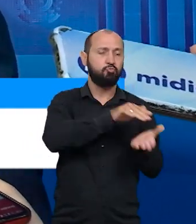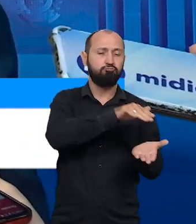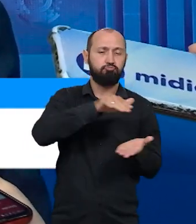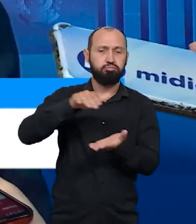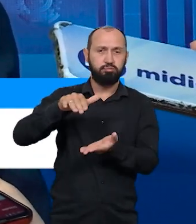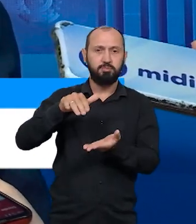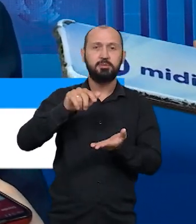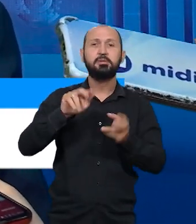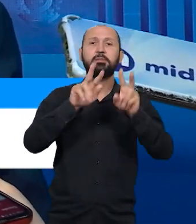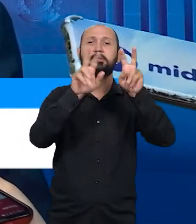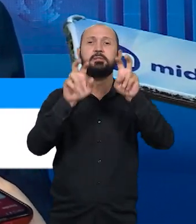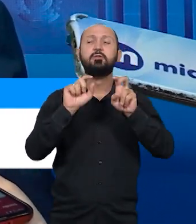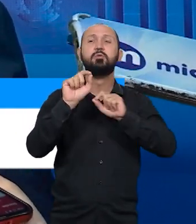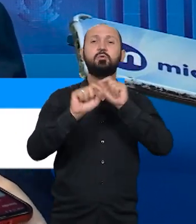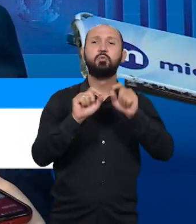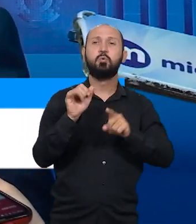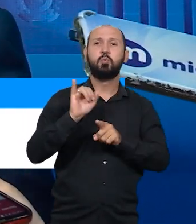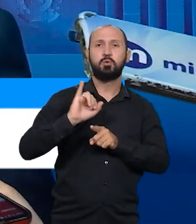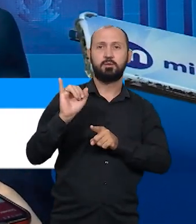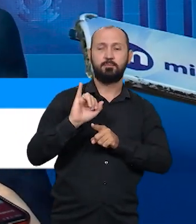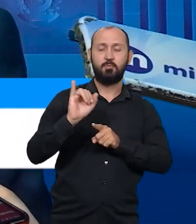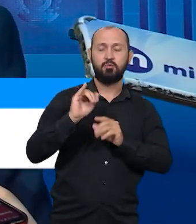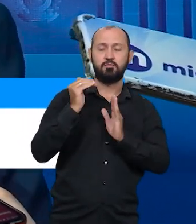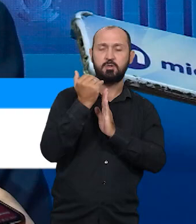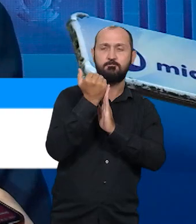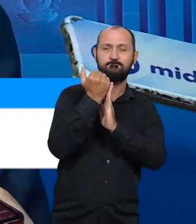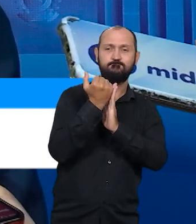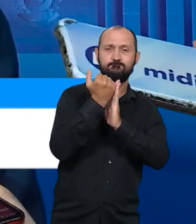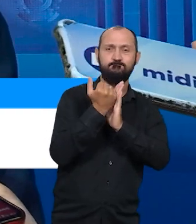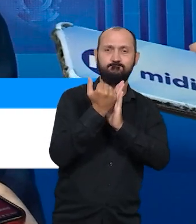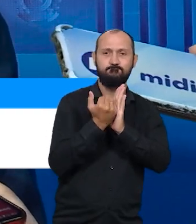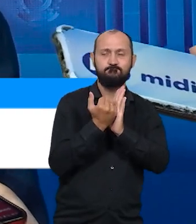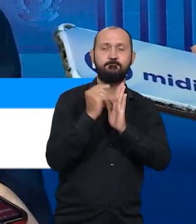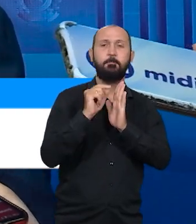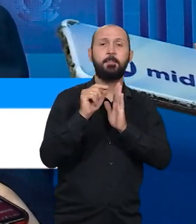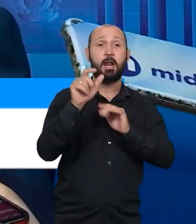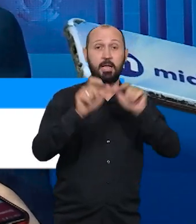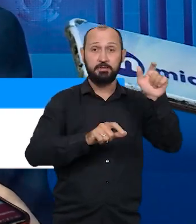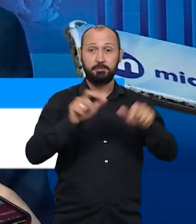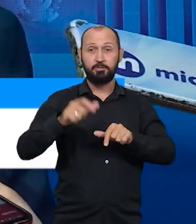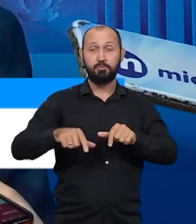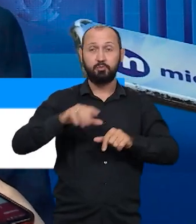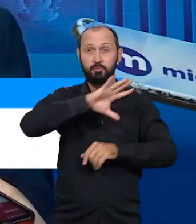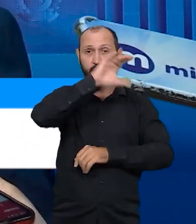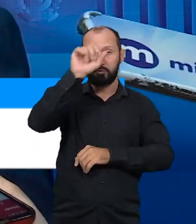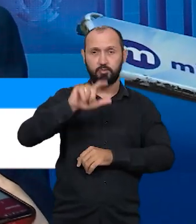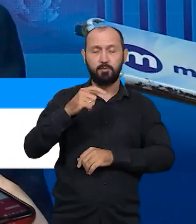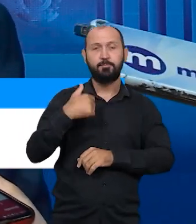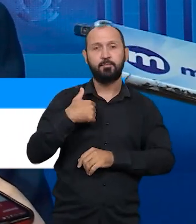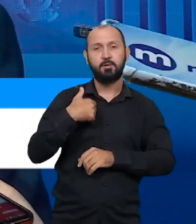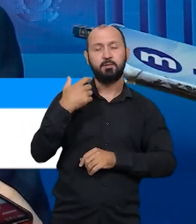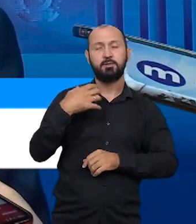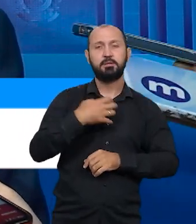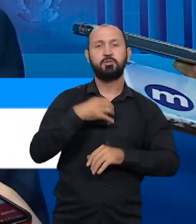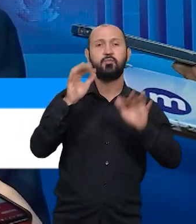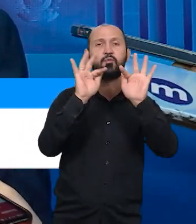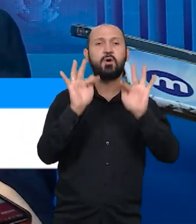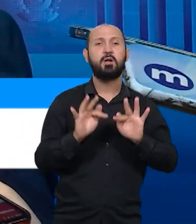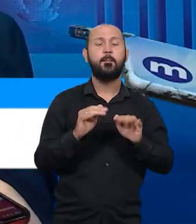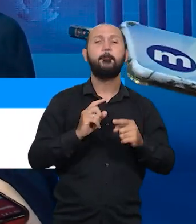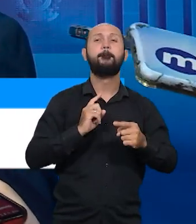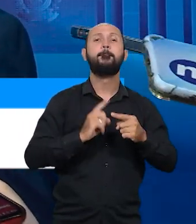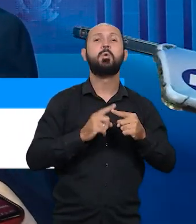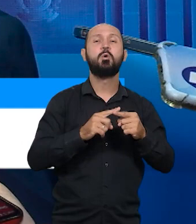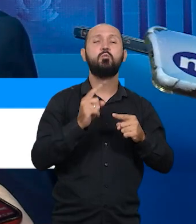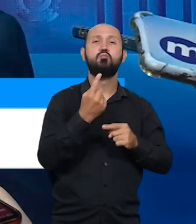tratam da diminuição da Carga Tributária para o cidadão Sul mato-grossense eu fiquei inclusive muito feliz